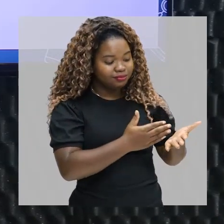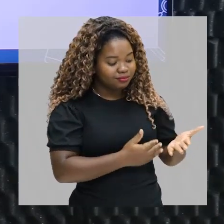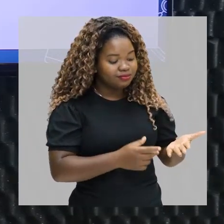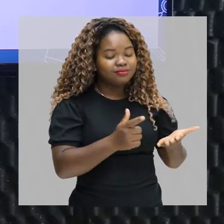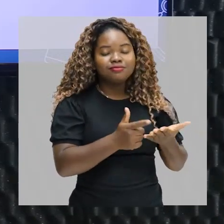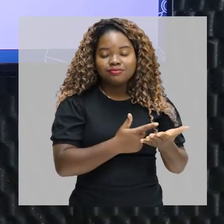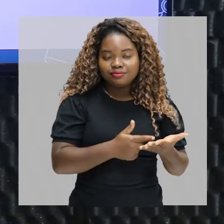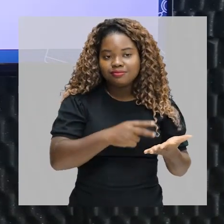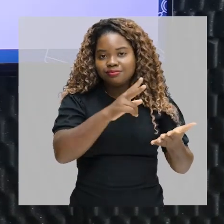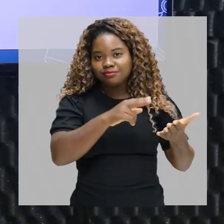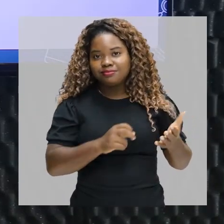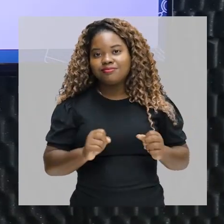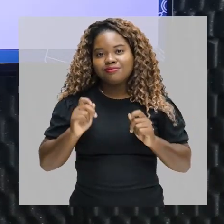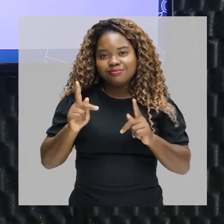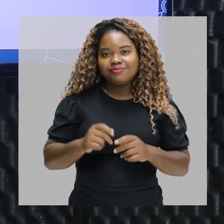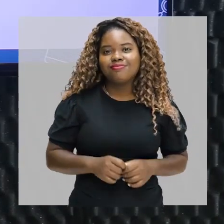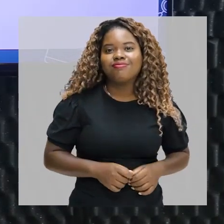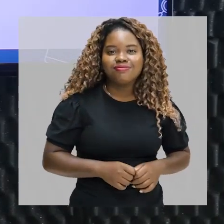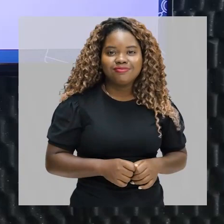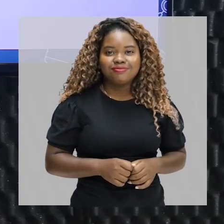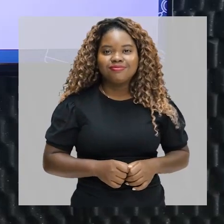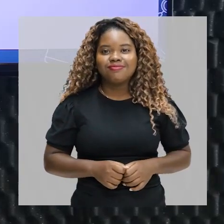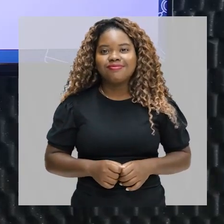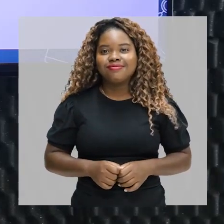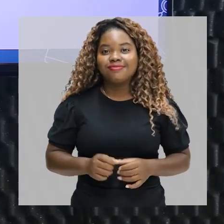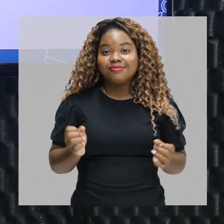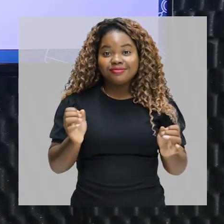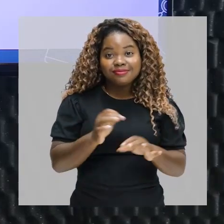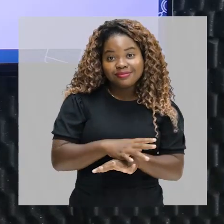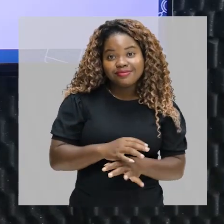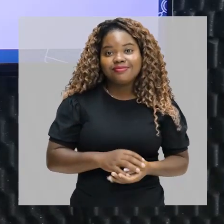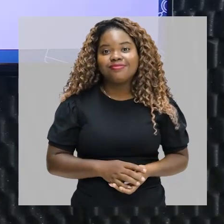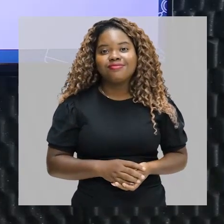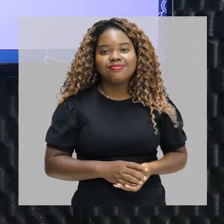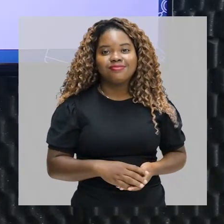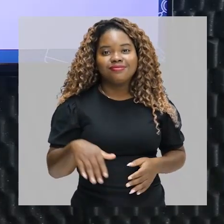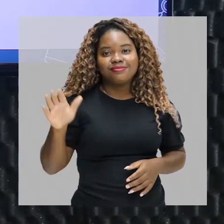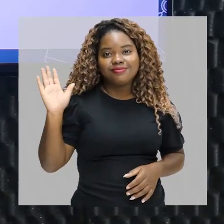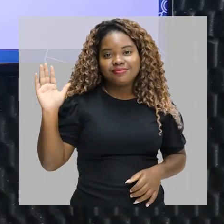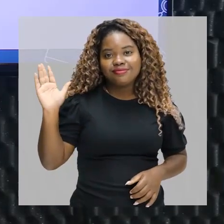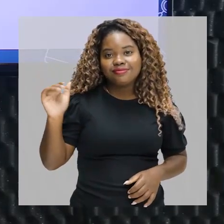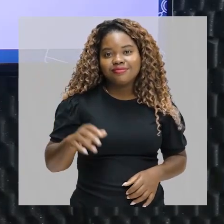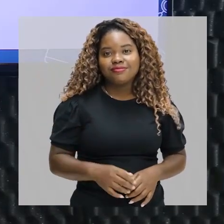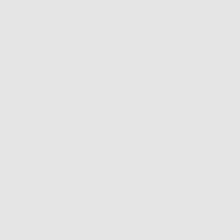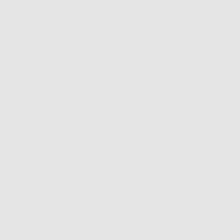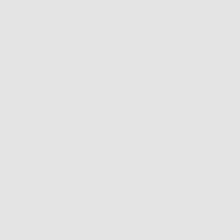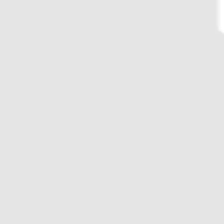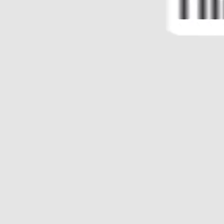didático, dê uma lida nesse conteúdo. Então, finalizamos por aqui e até a próxima.